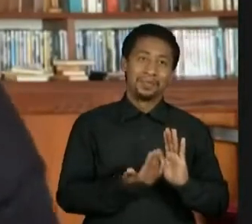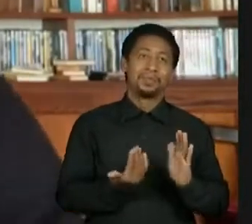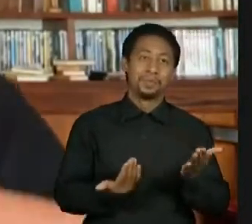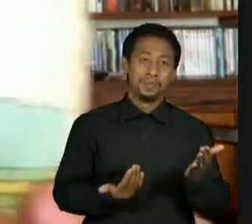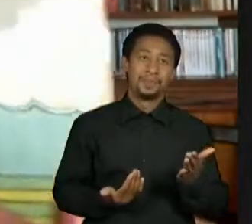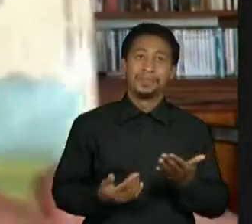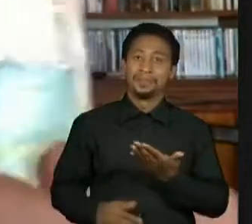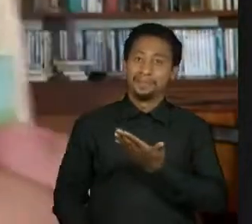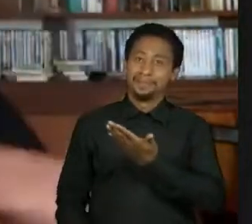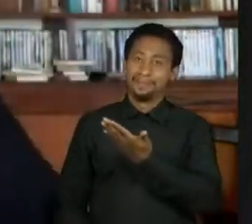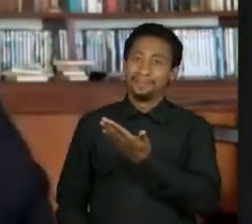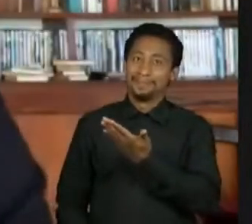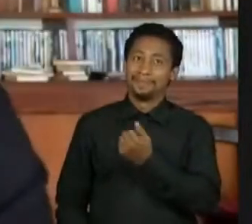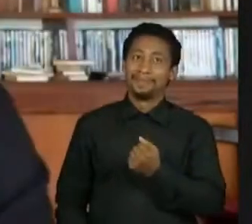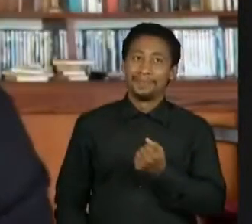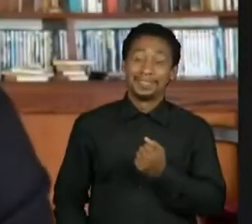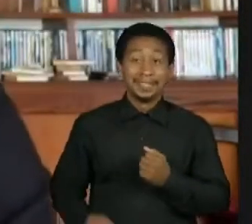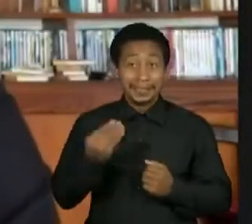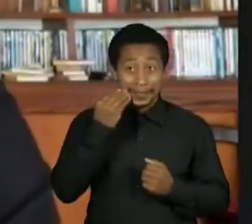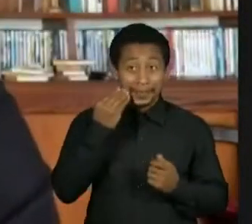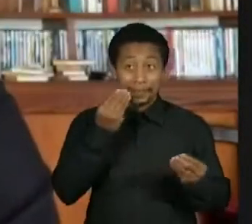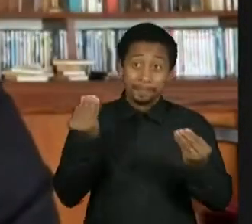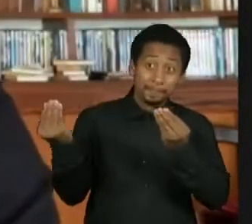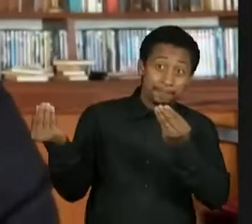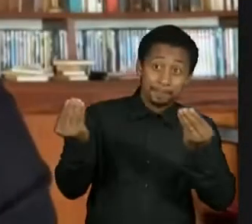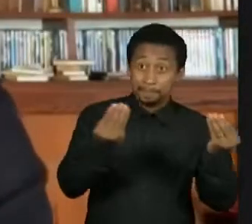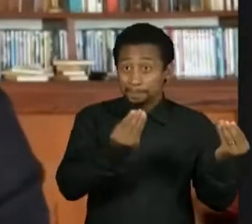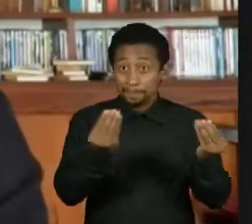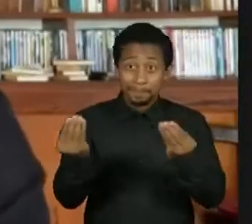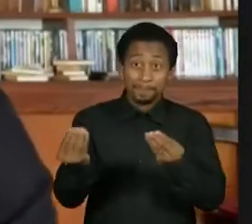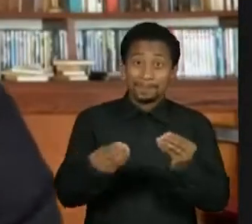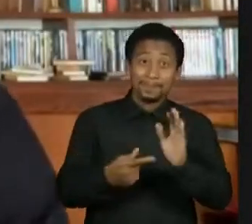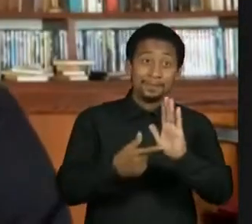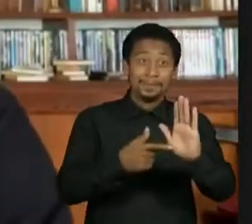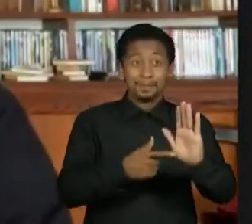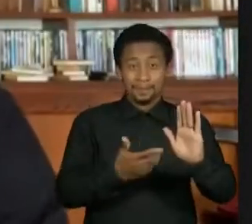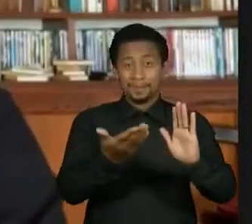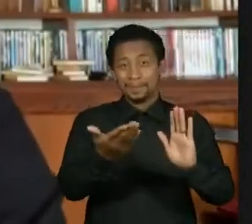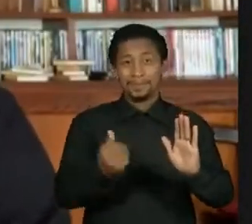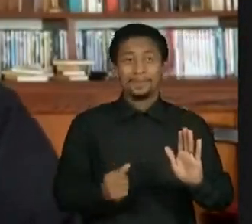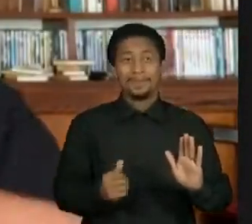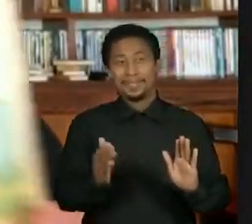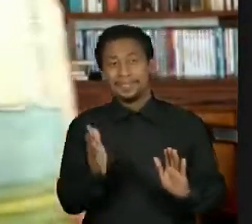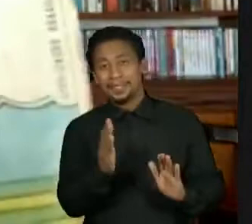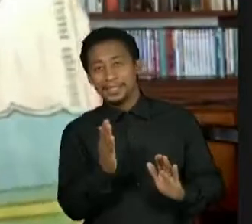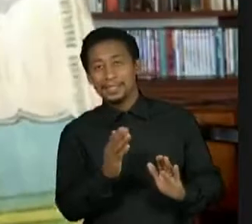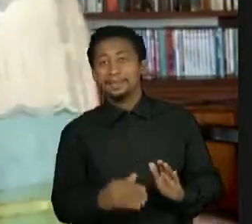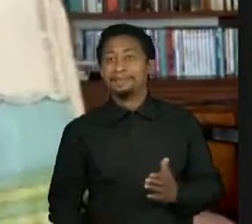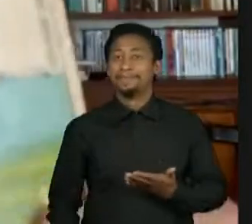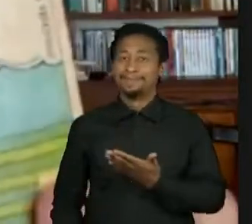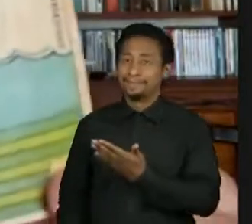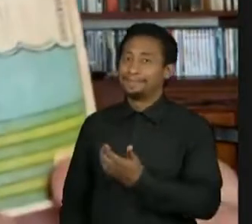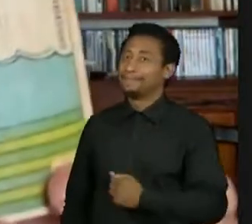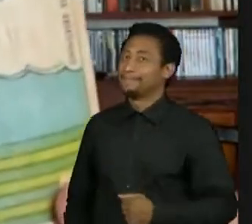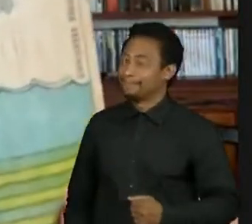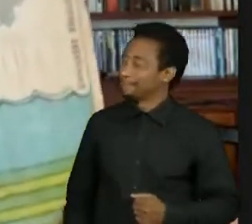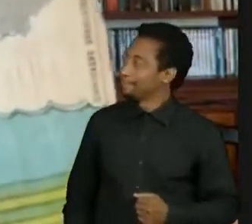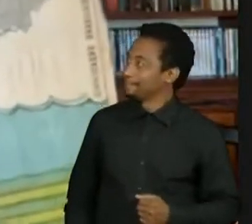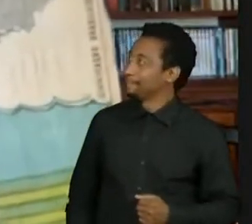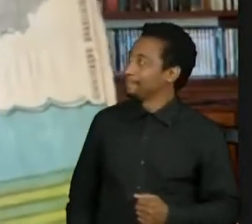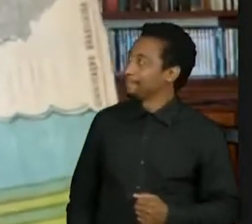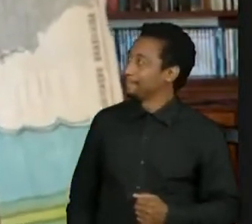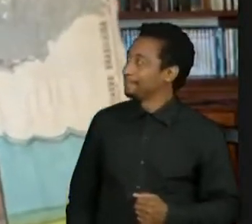aqui é uma edição. Mais é uma das edições que eu faço. Sua esquerda. Aí. É